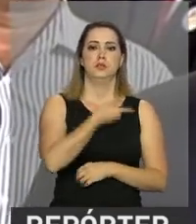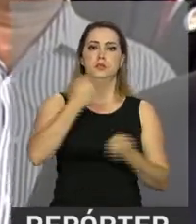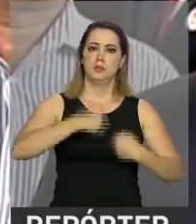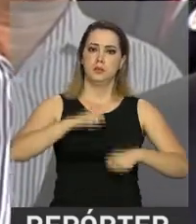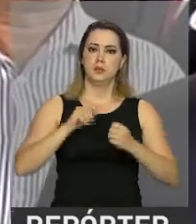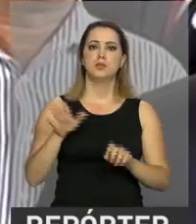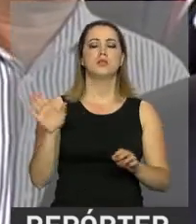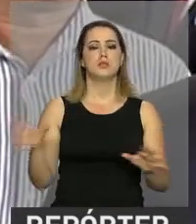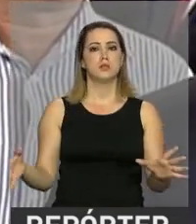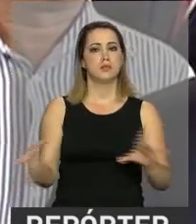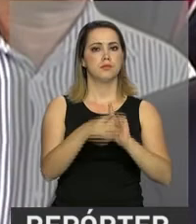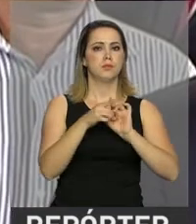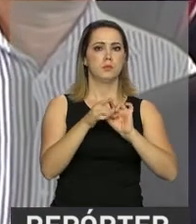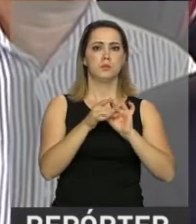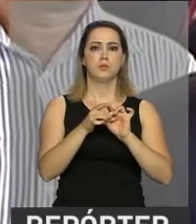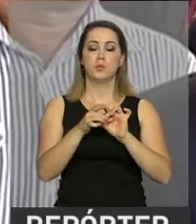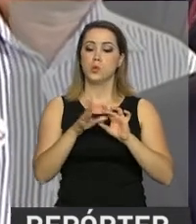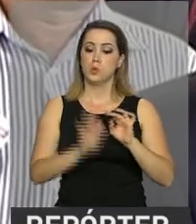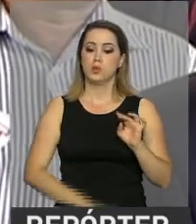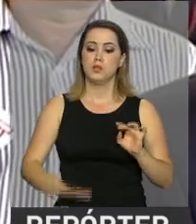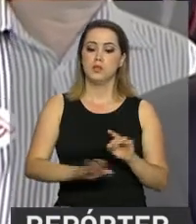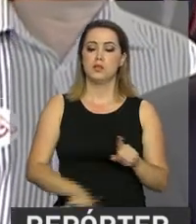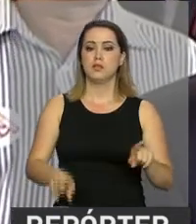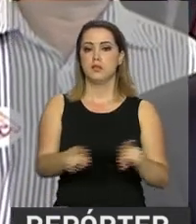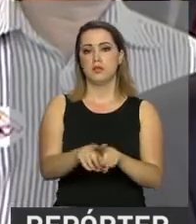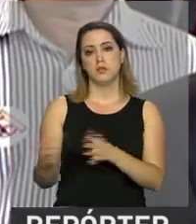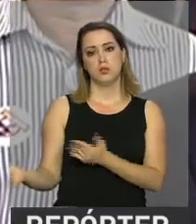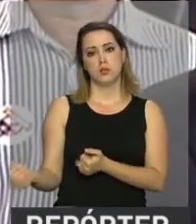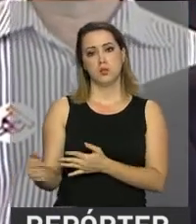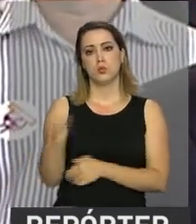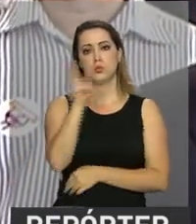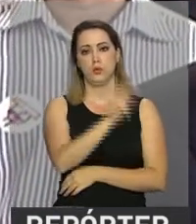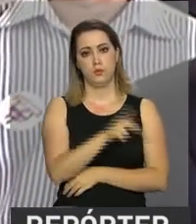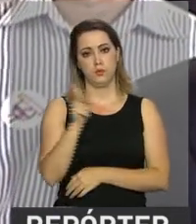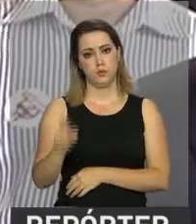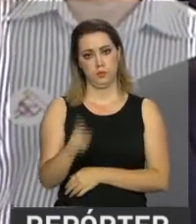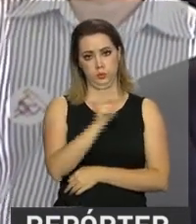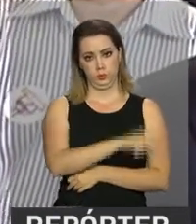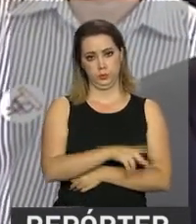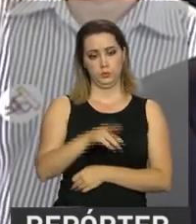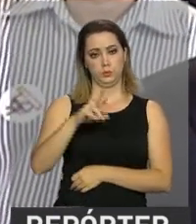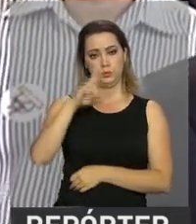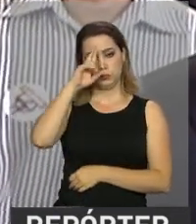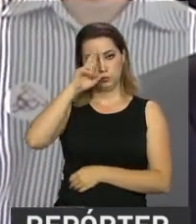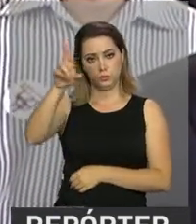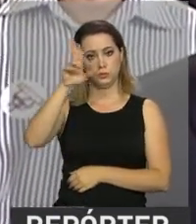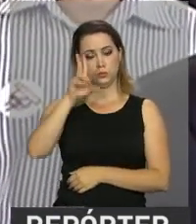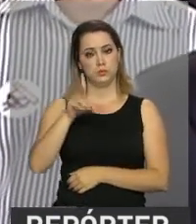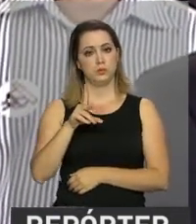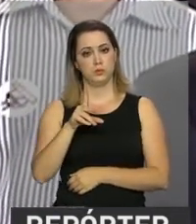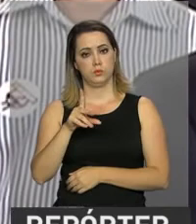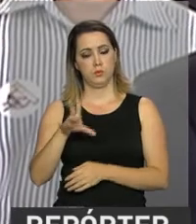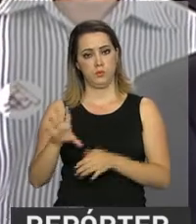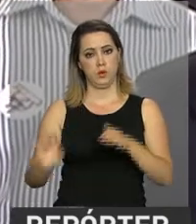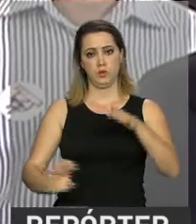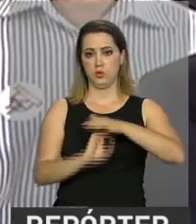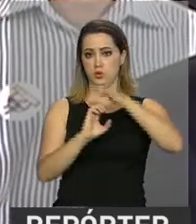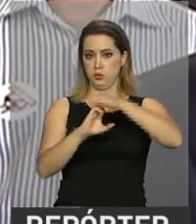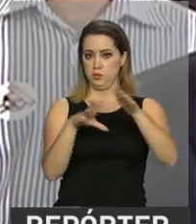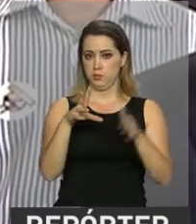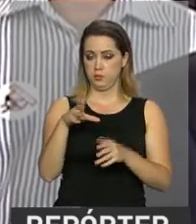mobilizar as crianças, os jovens, os educadores, professores, dirigentes de instituições educacionais, para que a